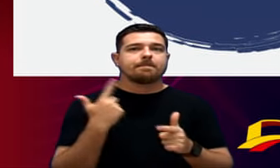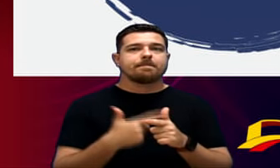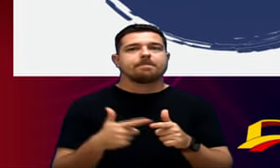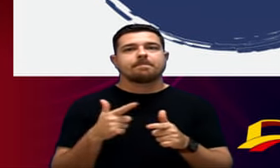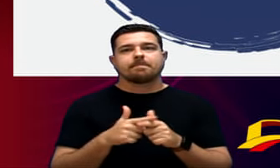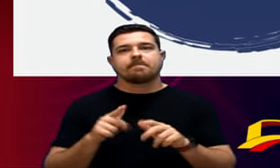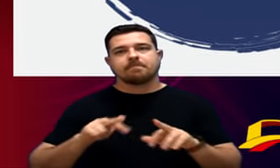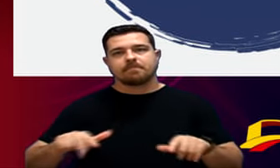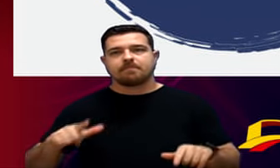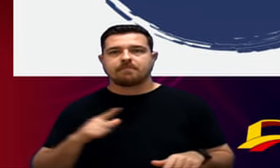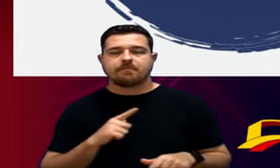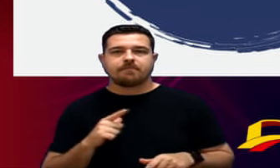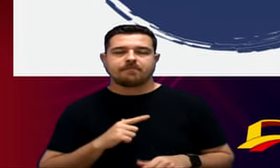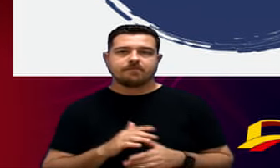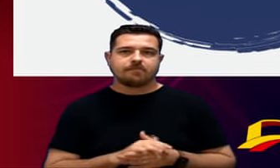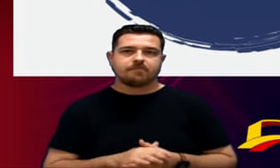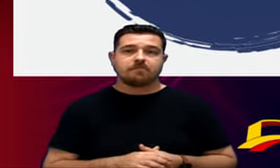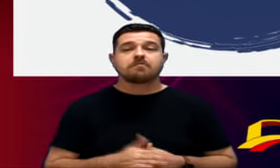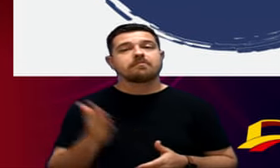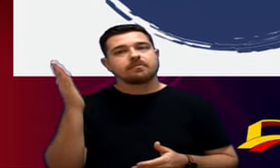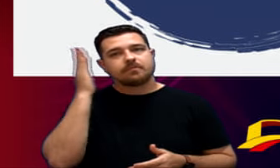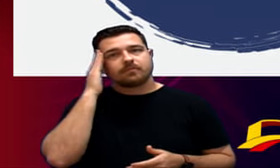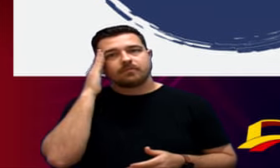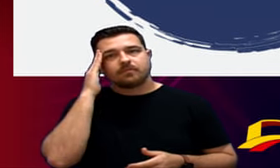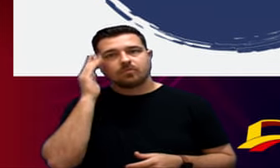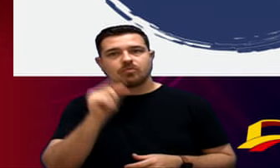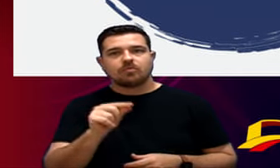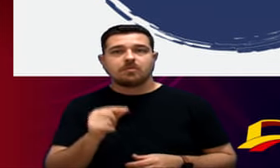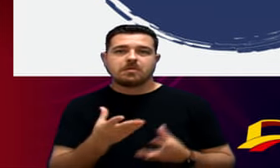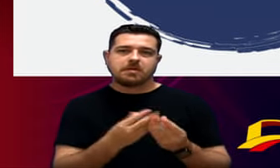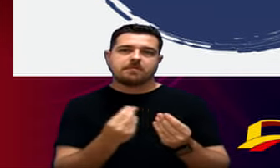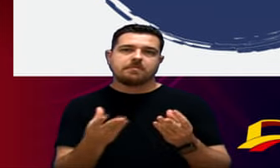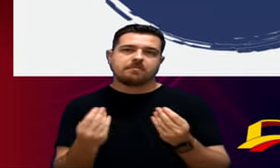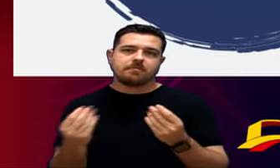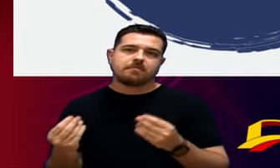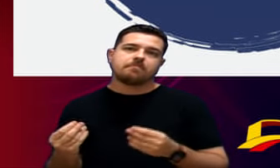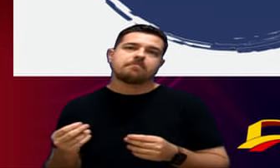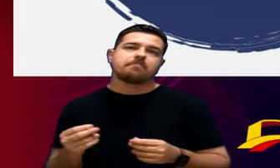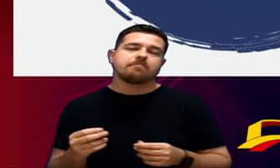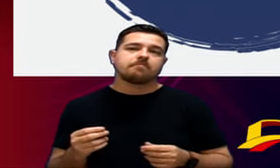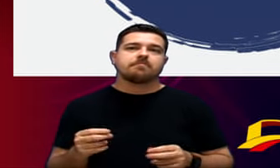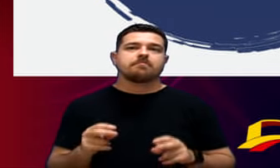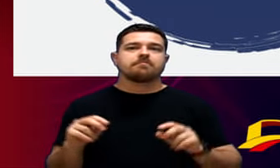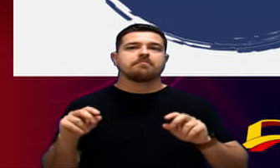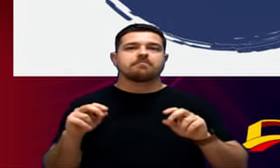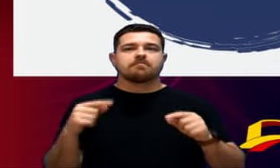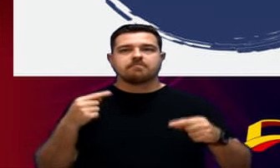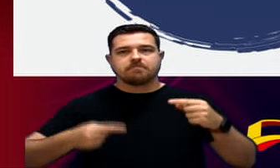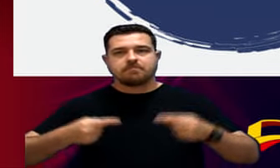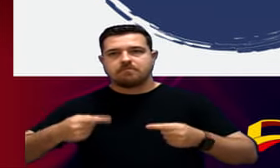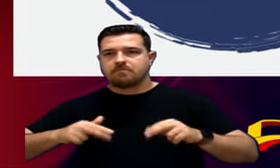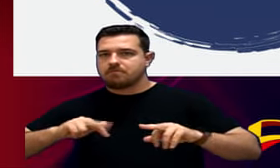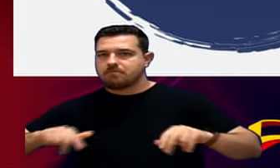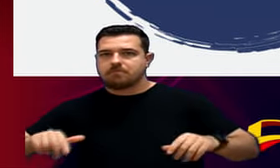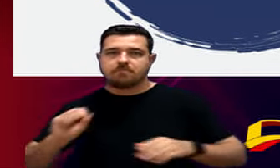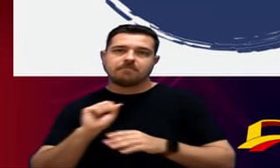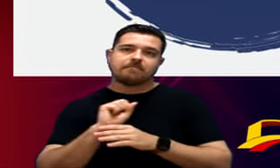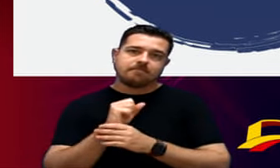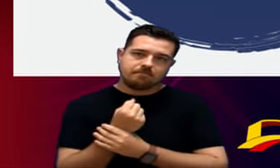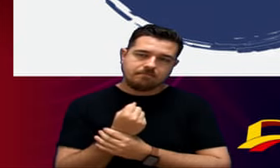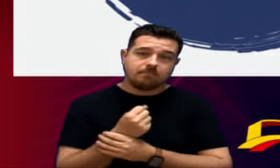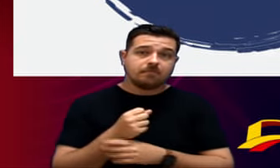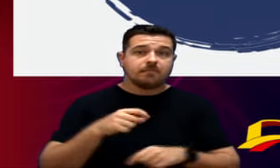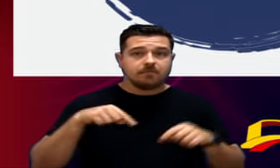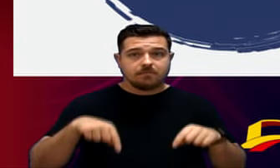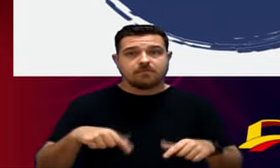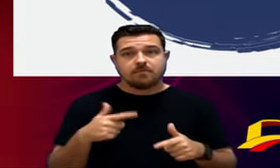Segurança Pública né nós sabemos que Muitos são os posicionamentos com relação à segurança pública no Brasil mas nós temos um